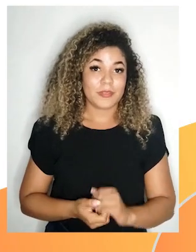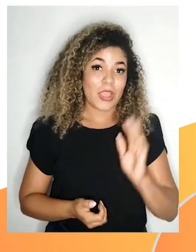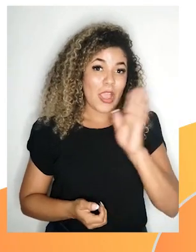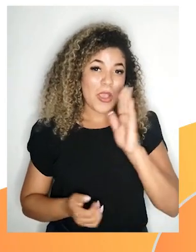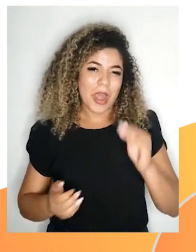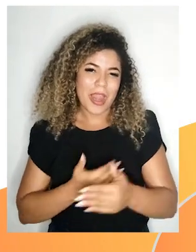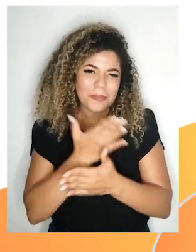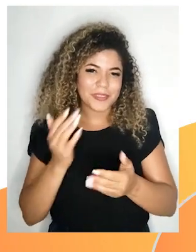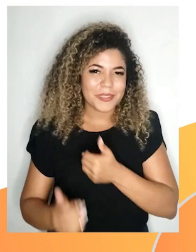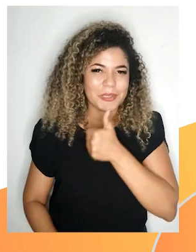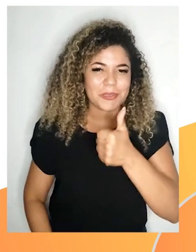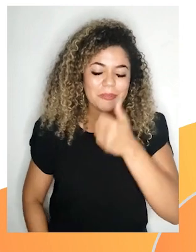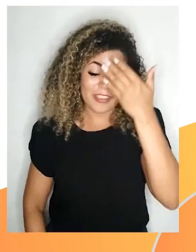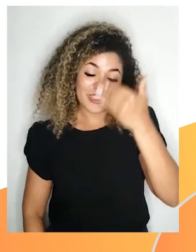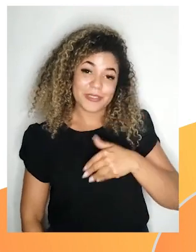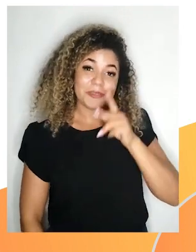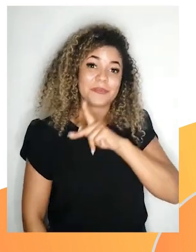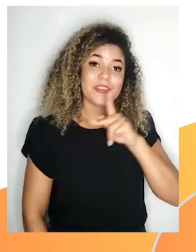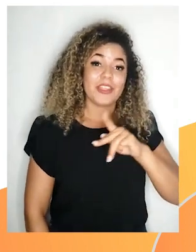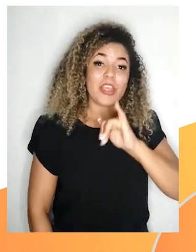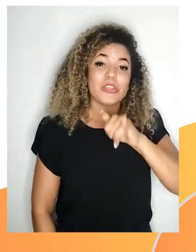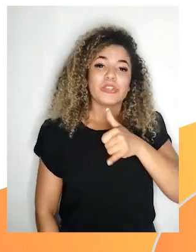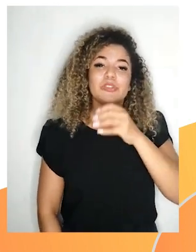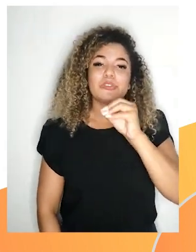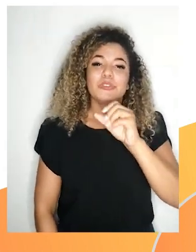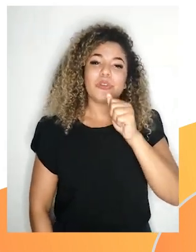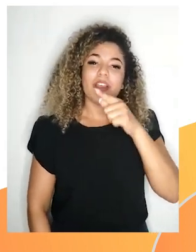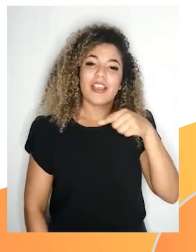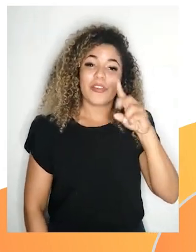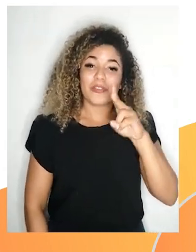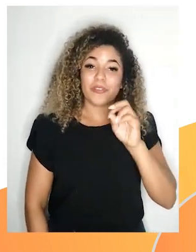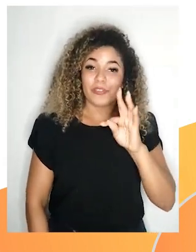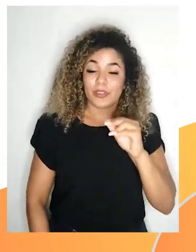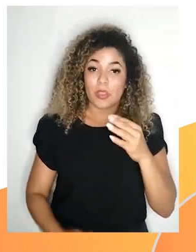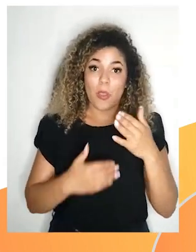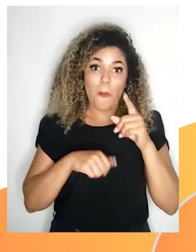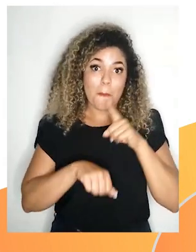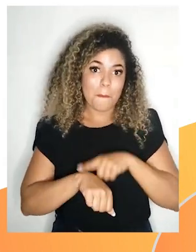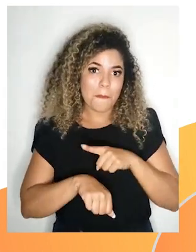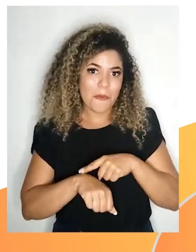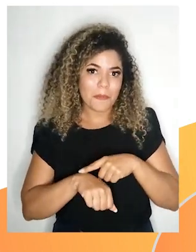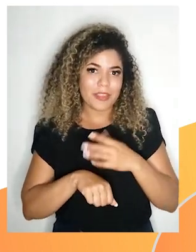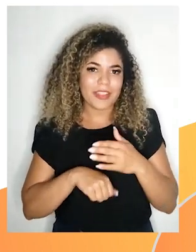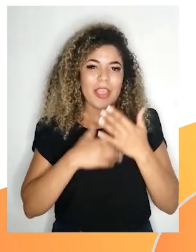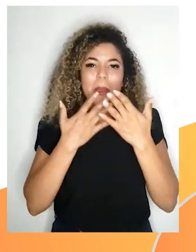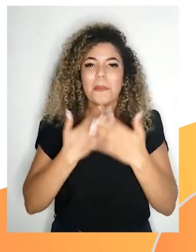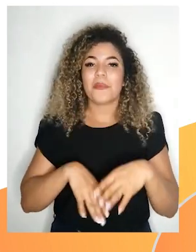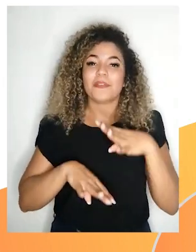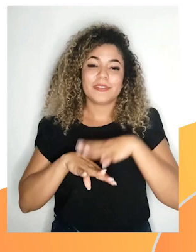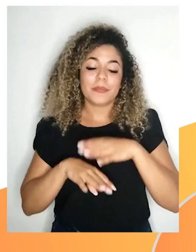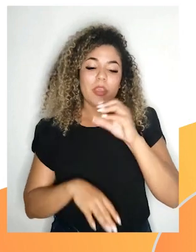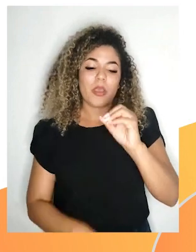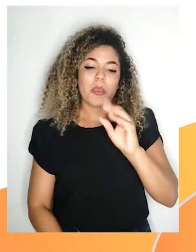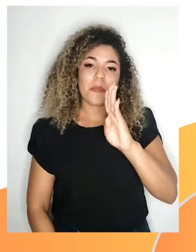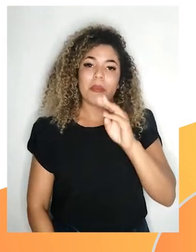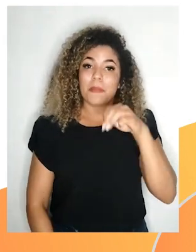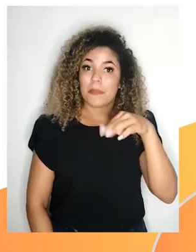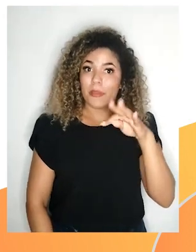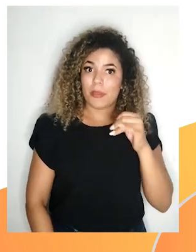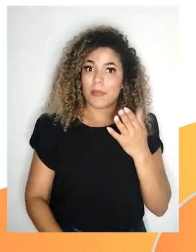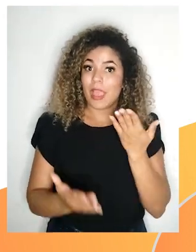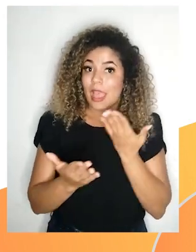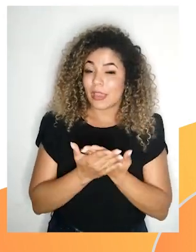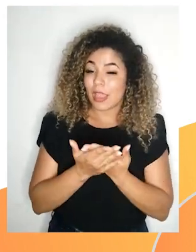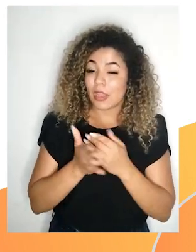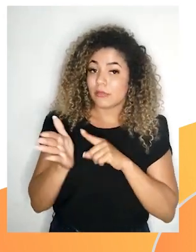Olá pessoal, tudo bem? Eu sou o professor João Vitor e você está no Momento OBMEP. E na aula de hoje eu tenho aqui uma